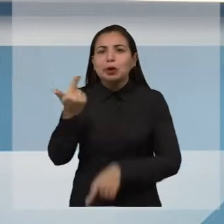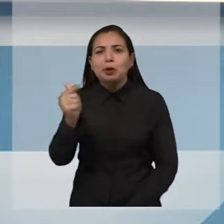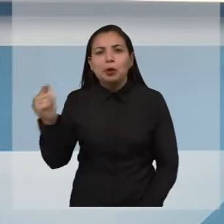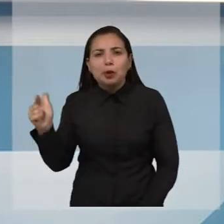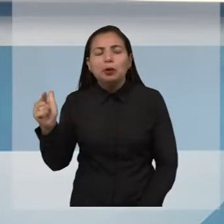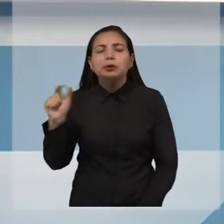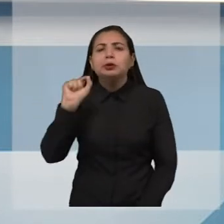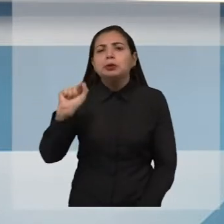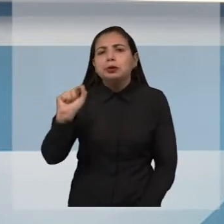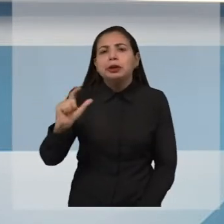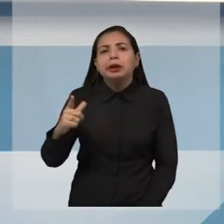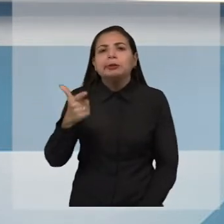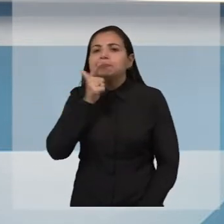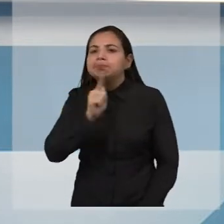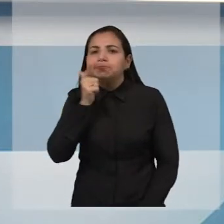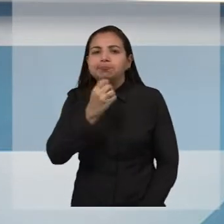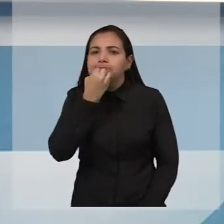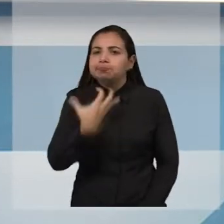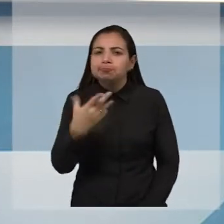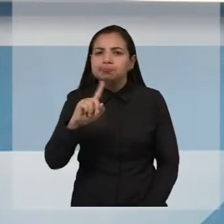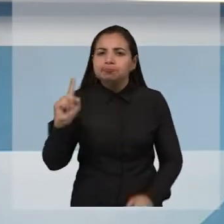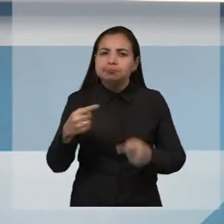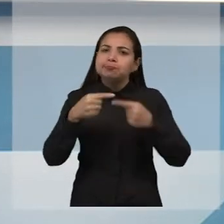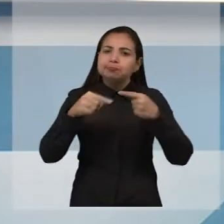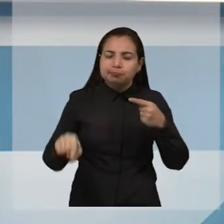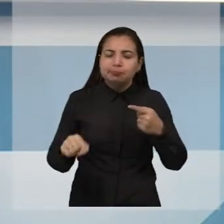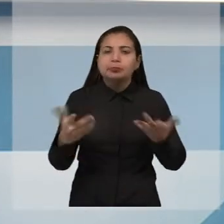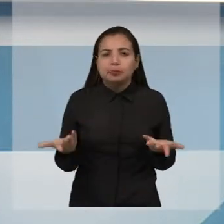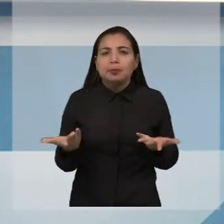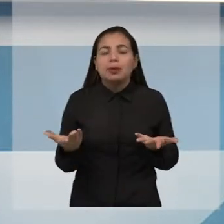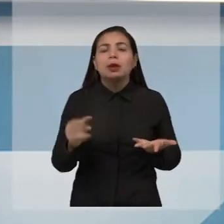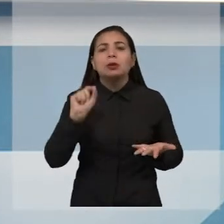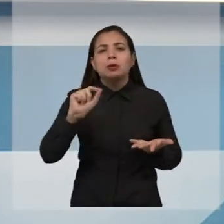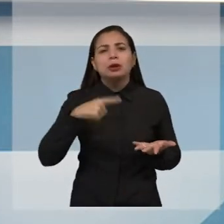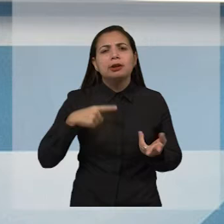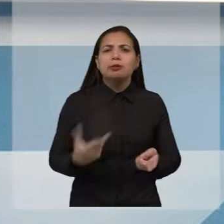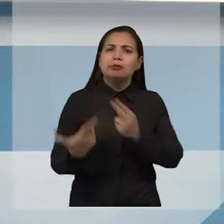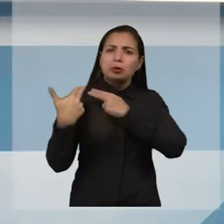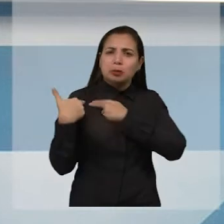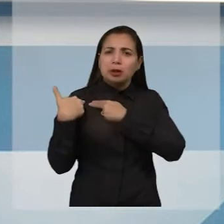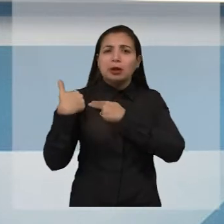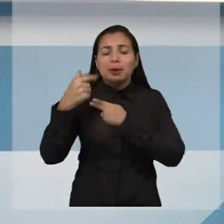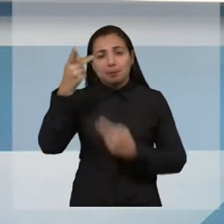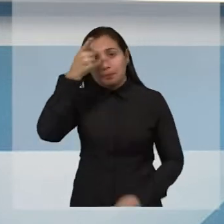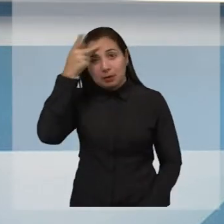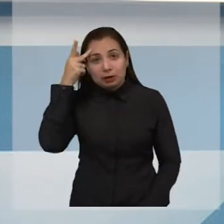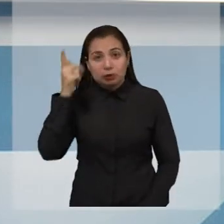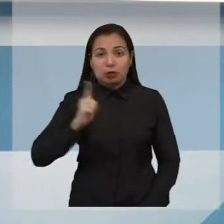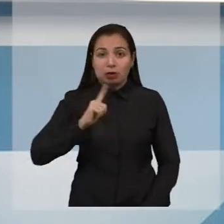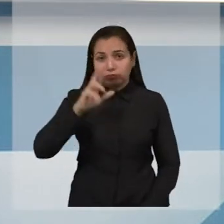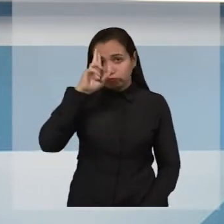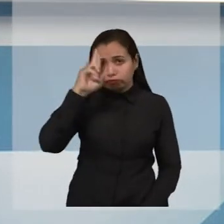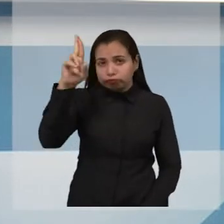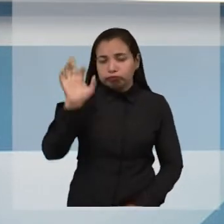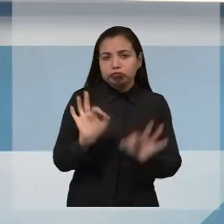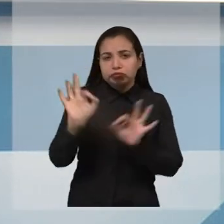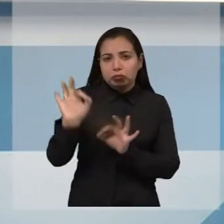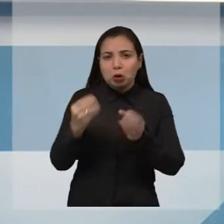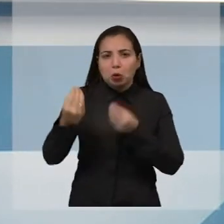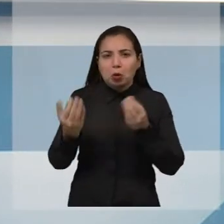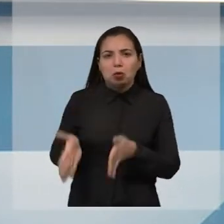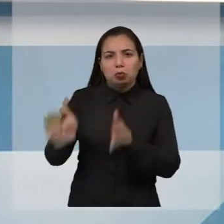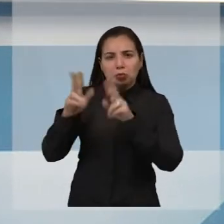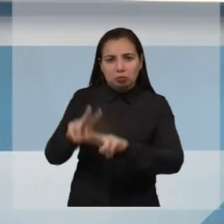certo, a questão gerencial. Compromisso de quem dirige a unidade, né? Das pessoas,